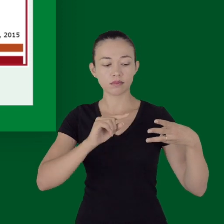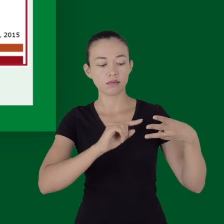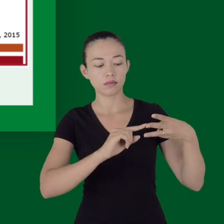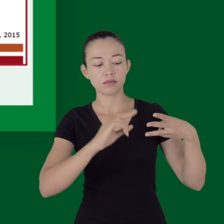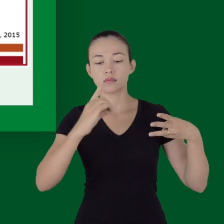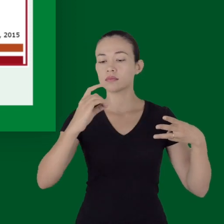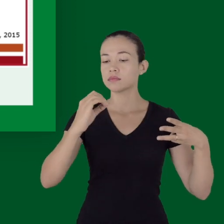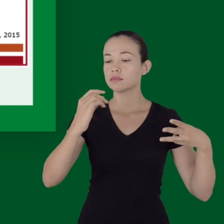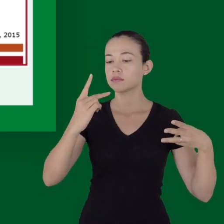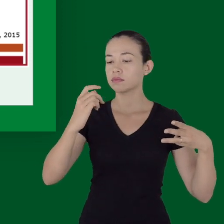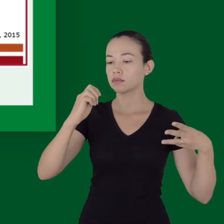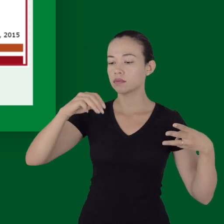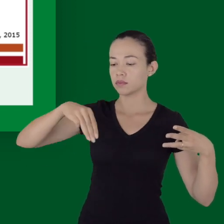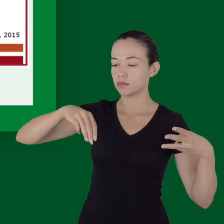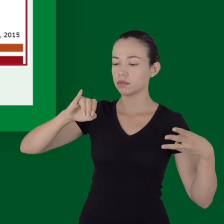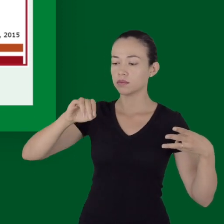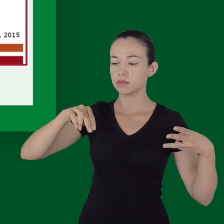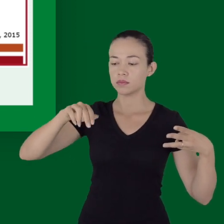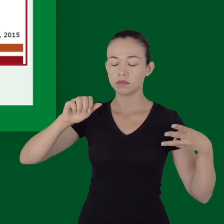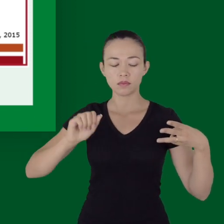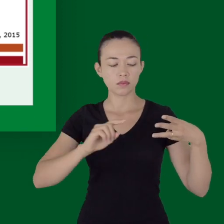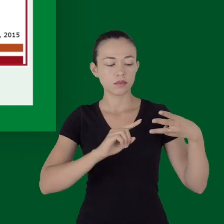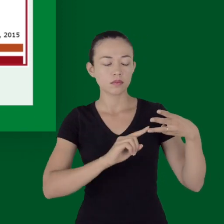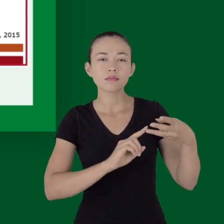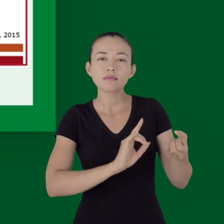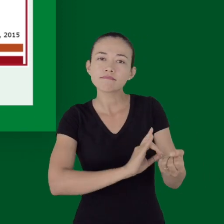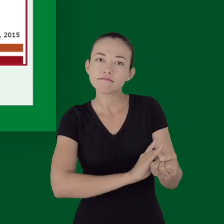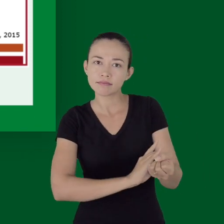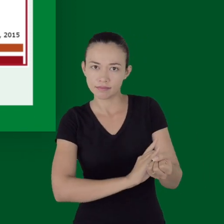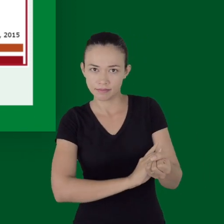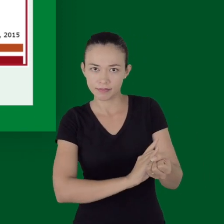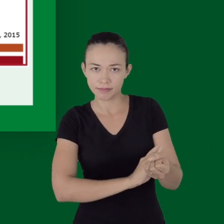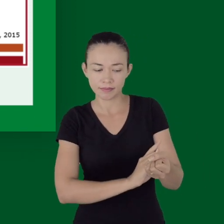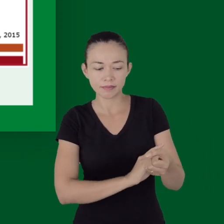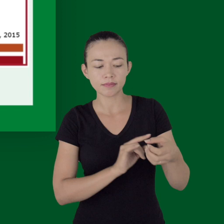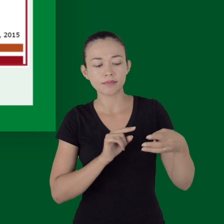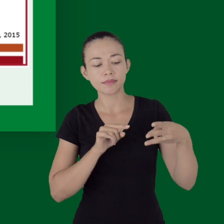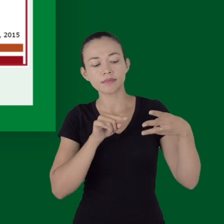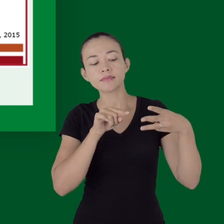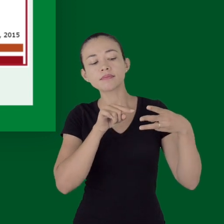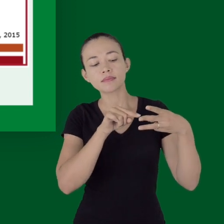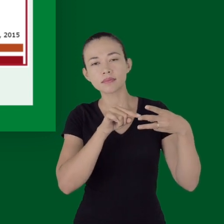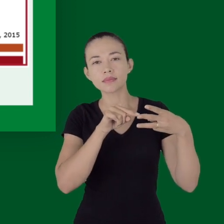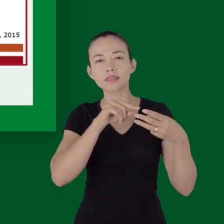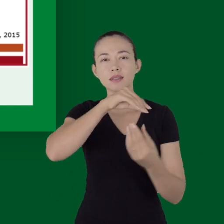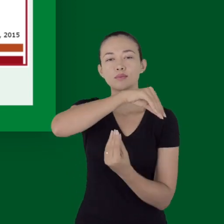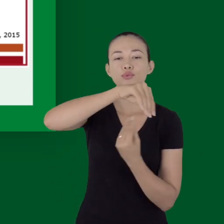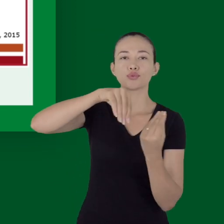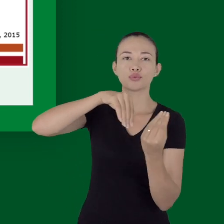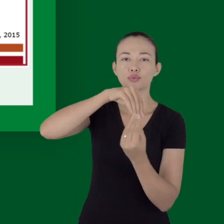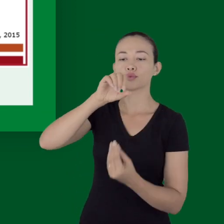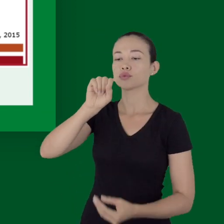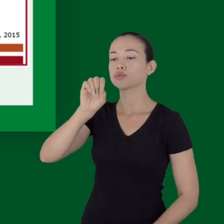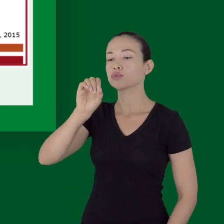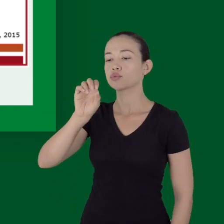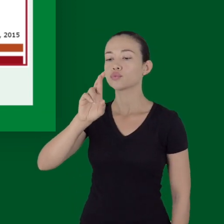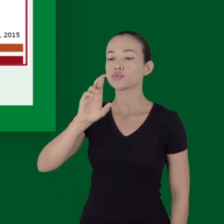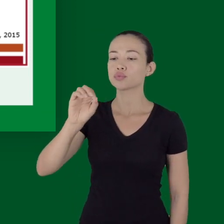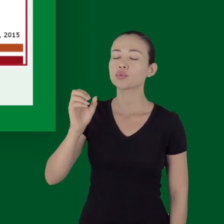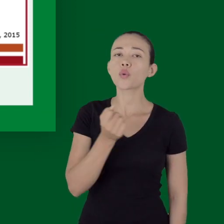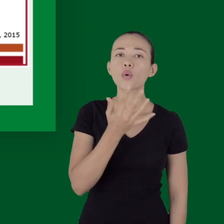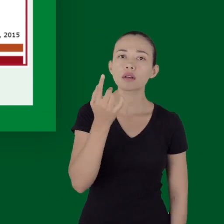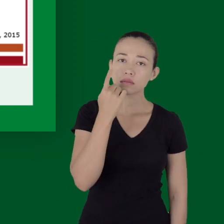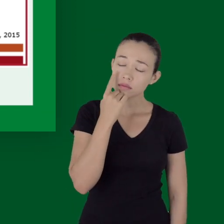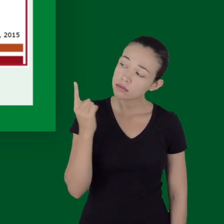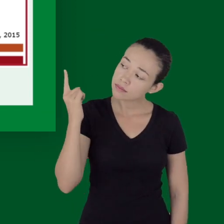pensar ou o marcapasso transcutâneo, ou a dopamina ou a adrenalina. A dose que a gente dilui de dopamina